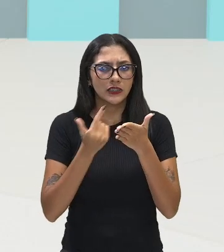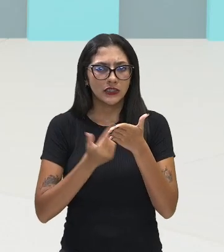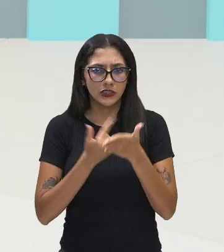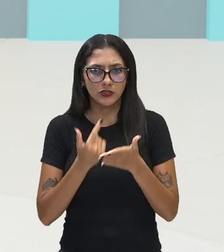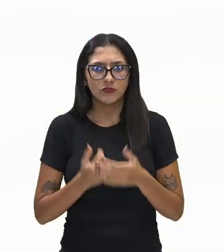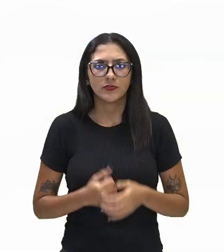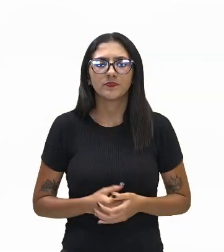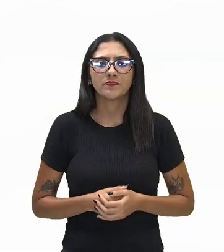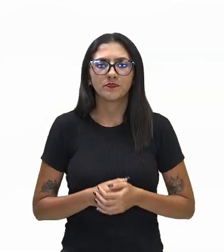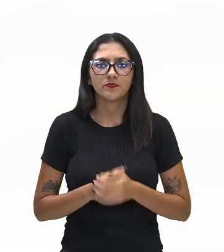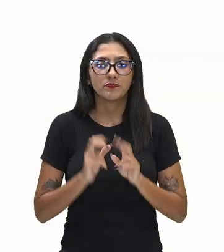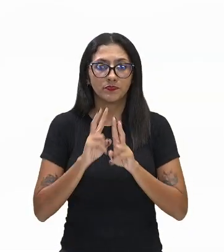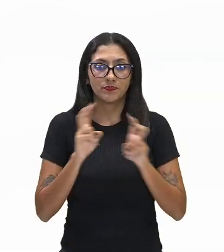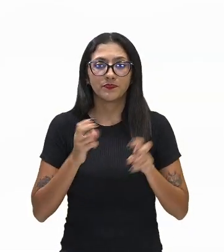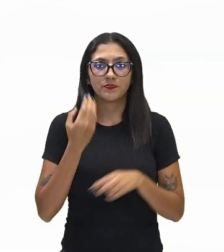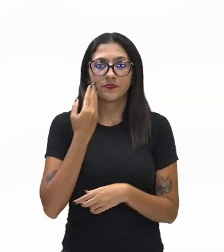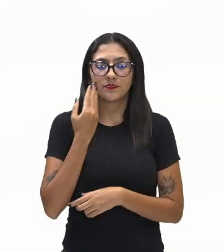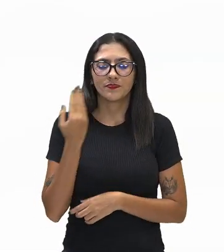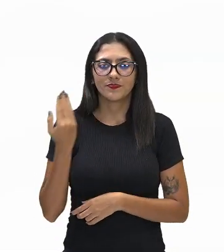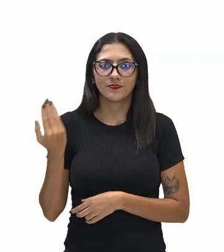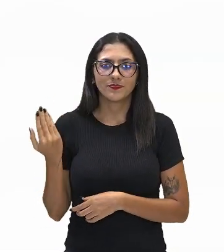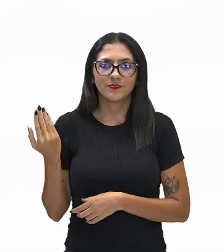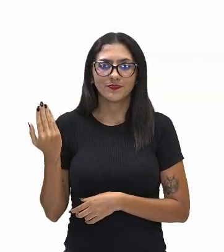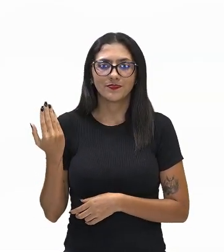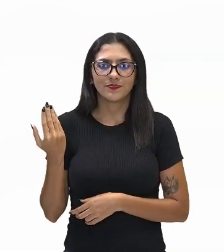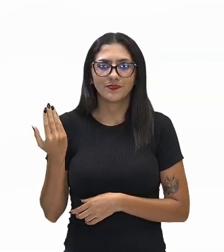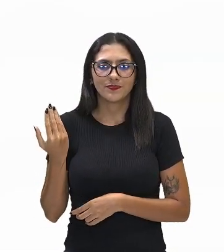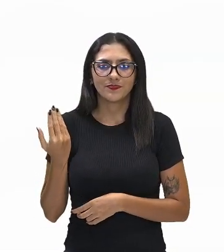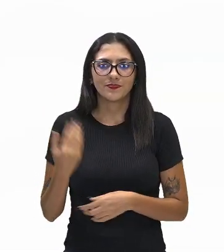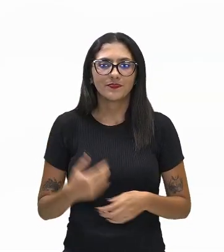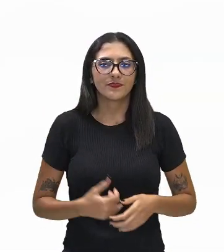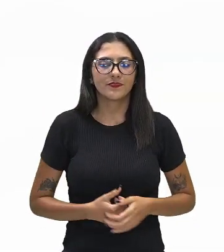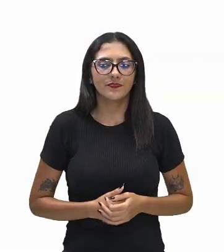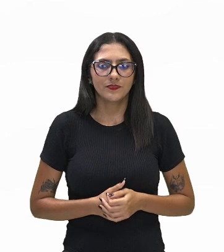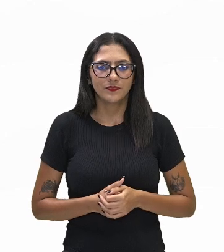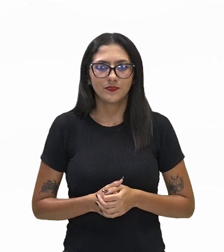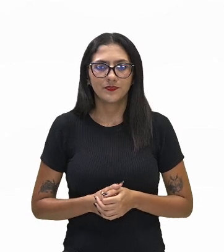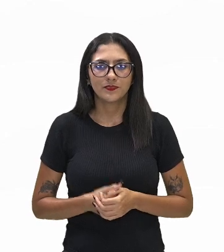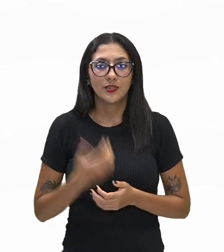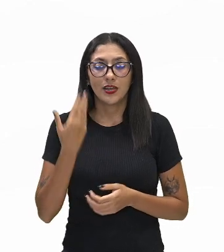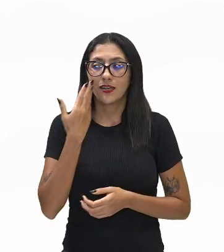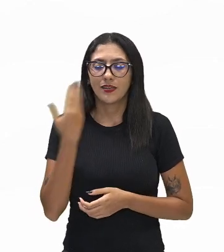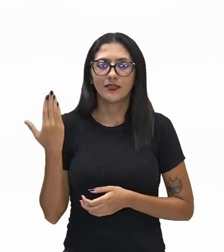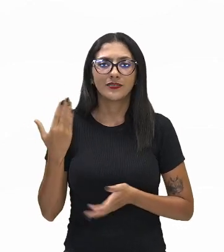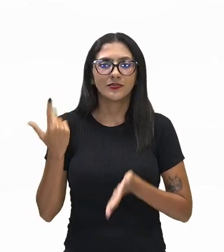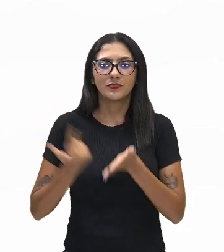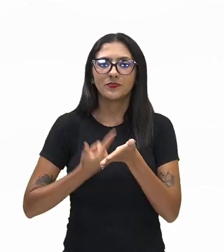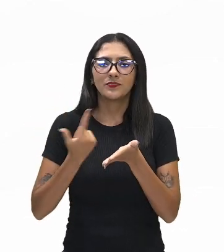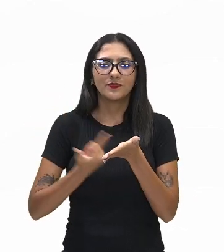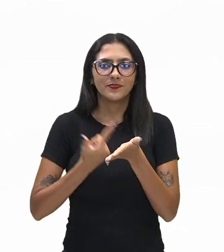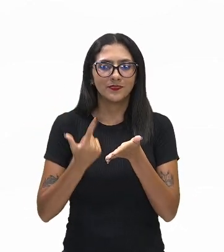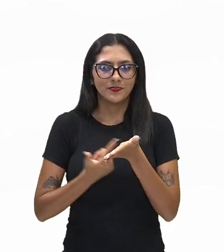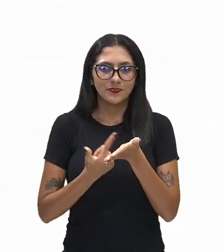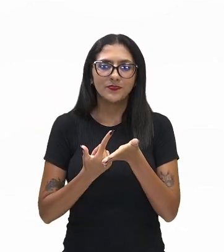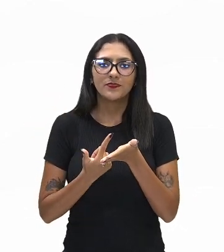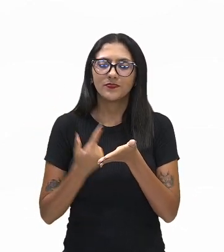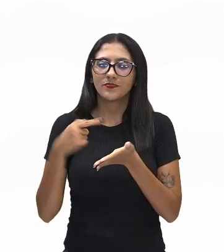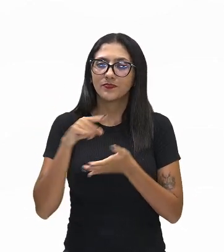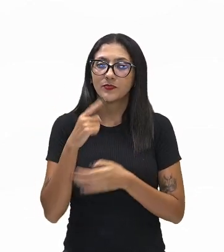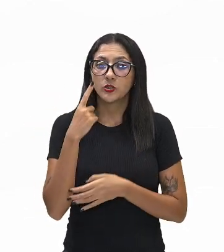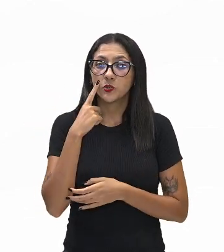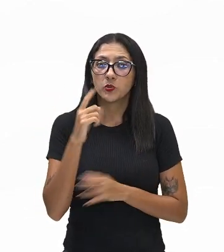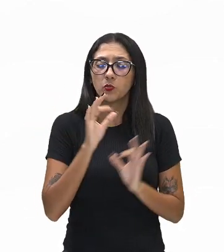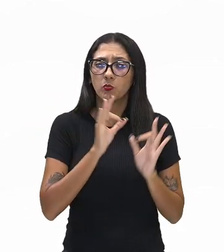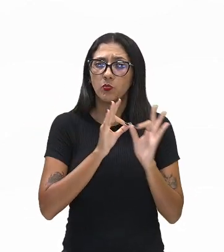Vidas Secas, de Graciliano Ramos, né, este livro aqui que nós iremos, né, fazer